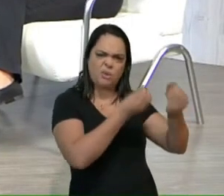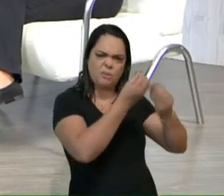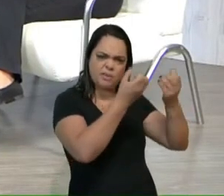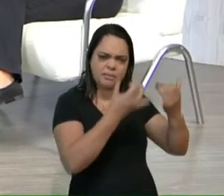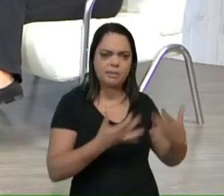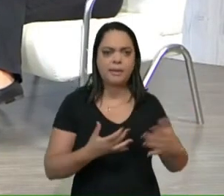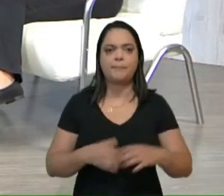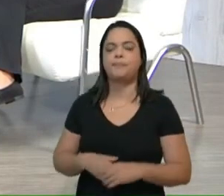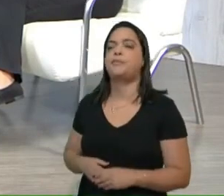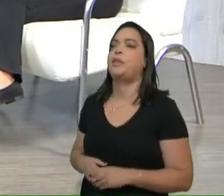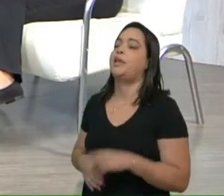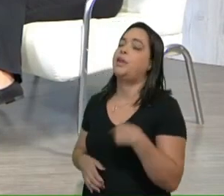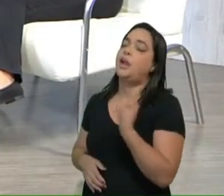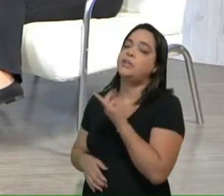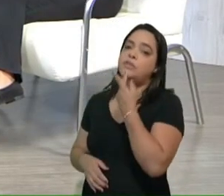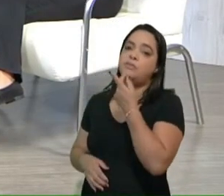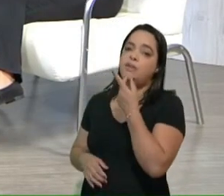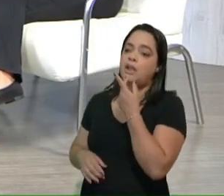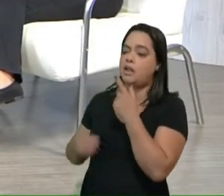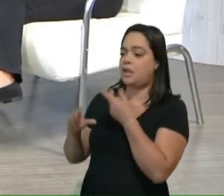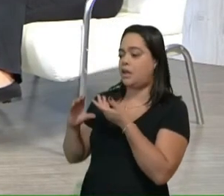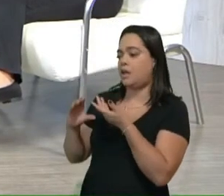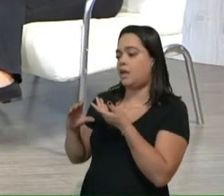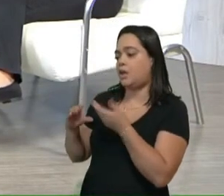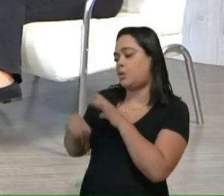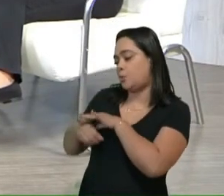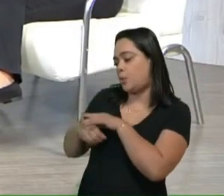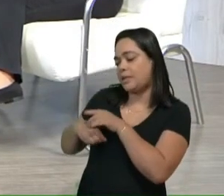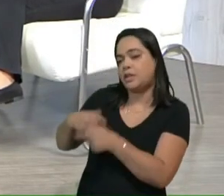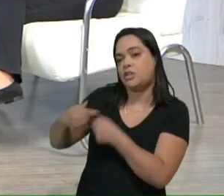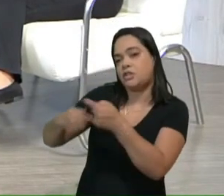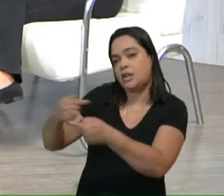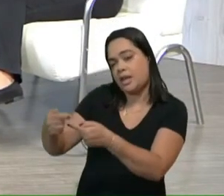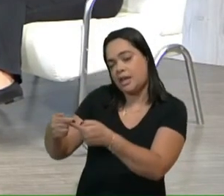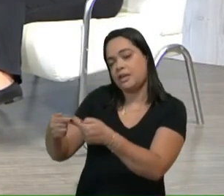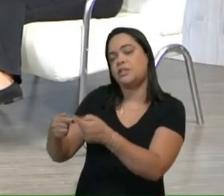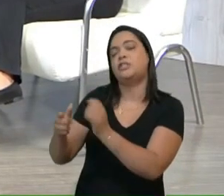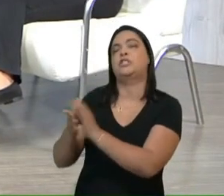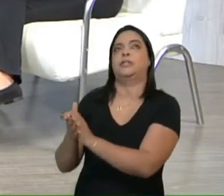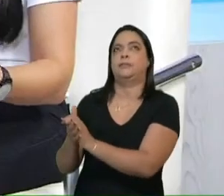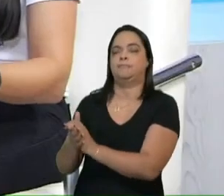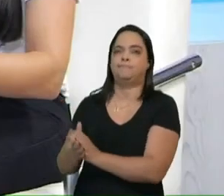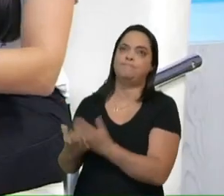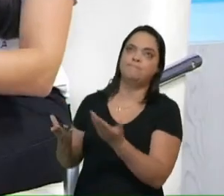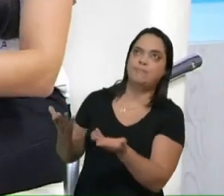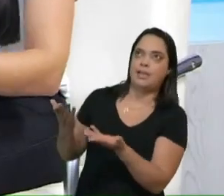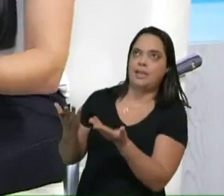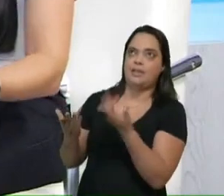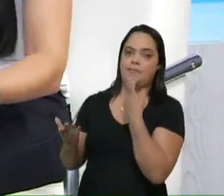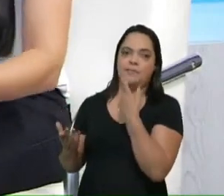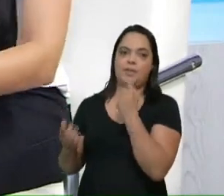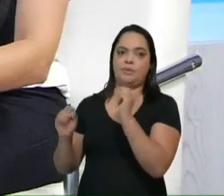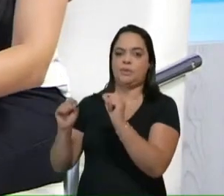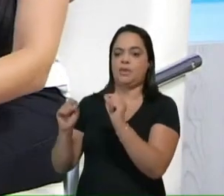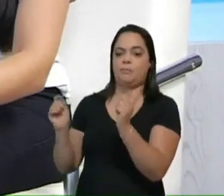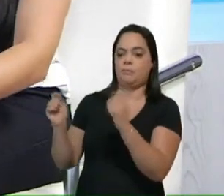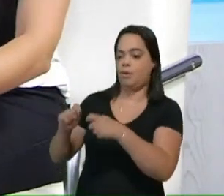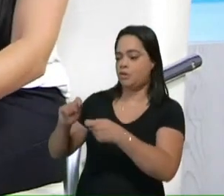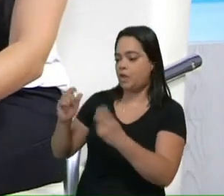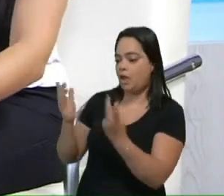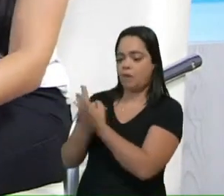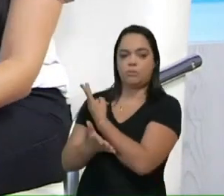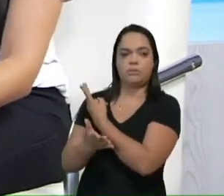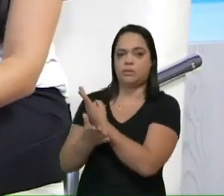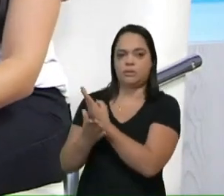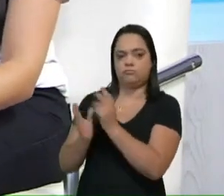eh quando nós falamos de de doenças genéticas né existem quando a gente fala dessas alterações elas podem acontecer de forma